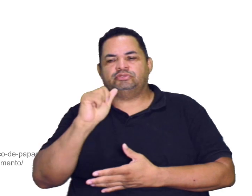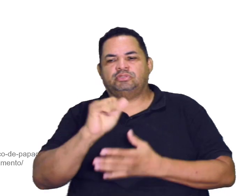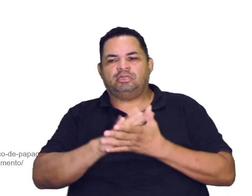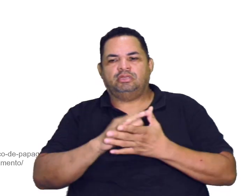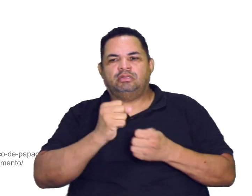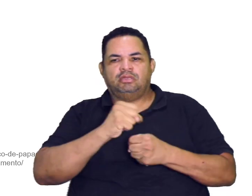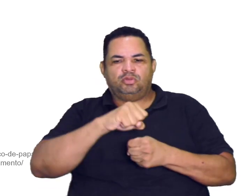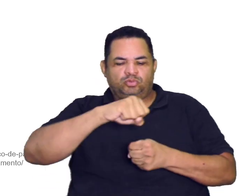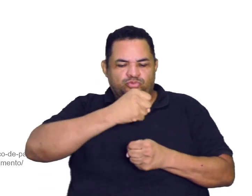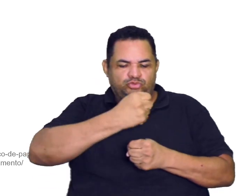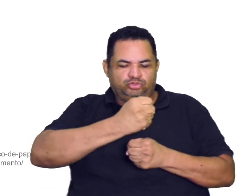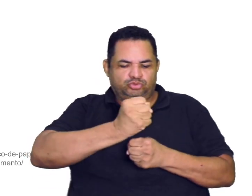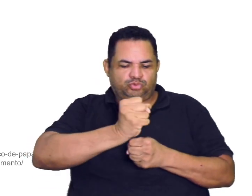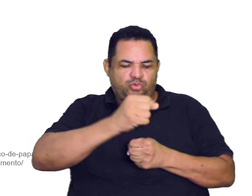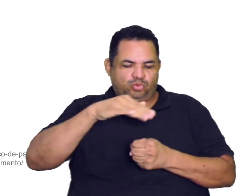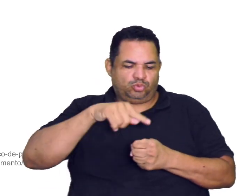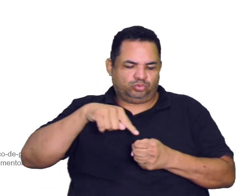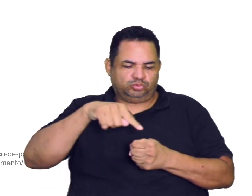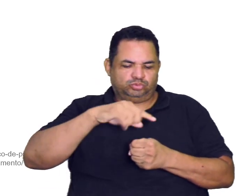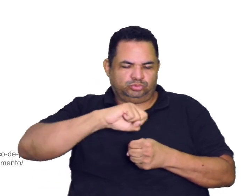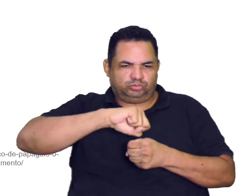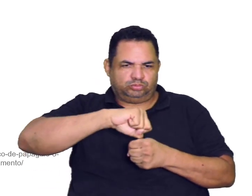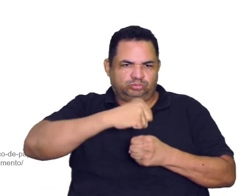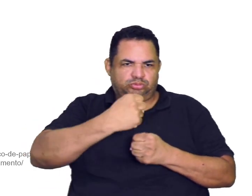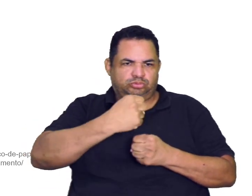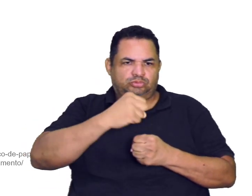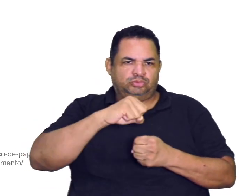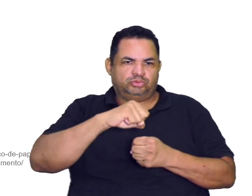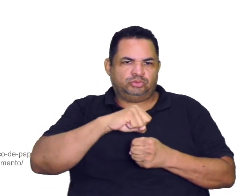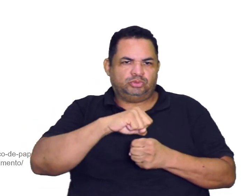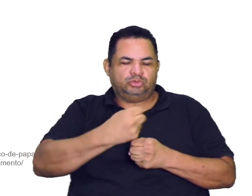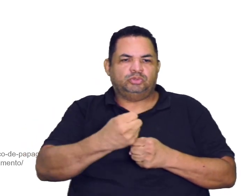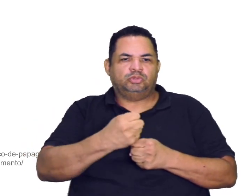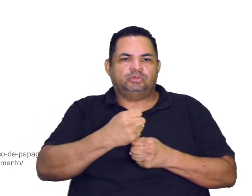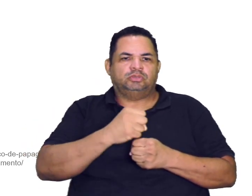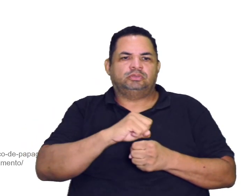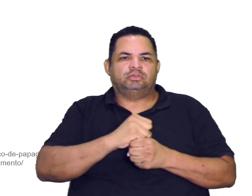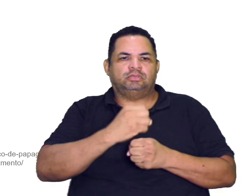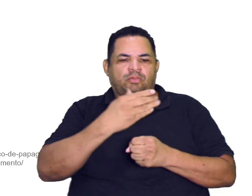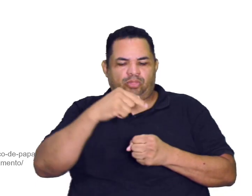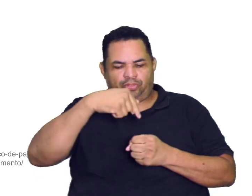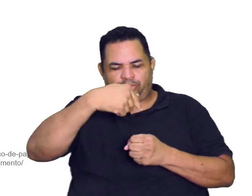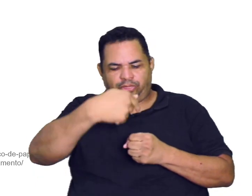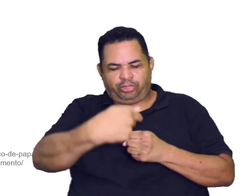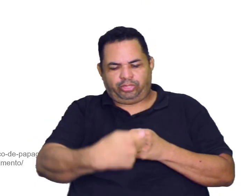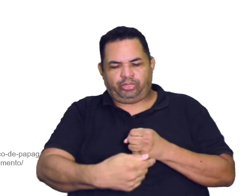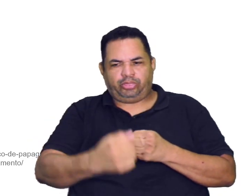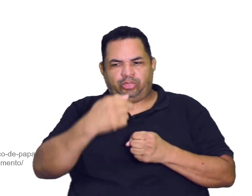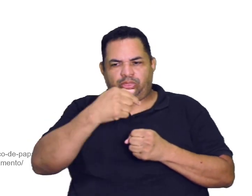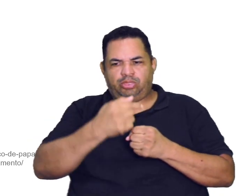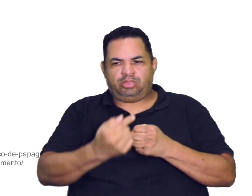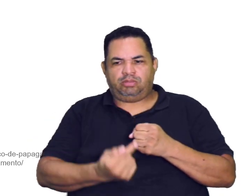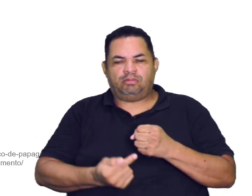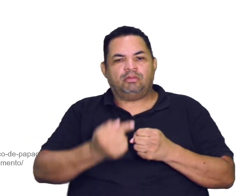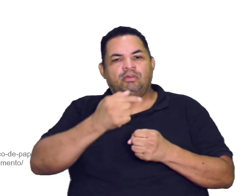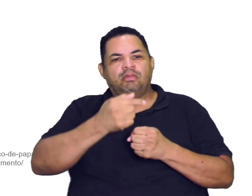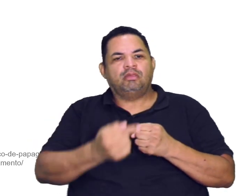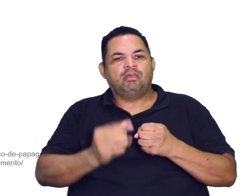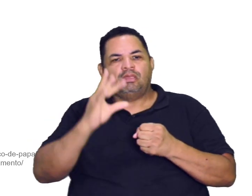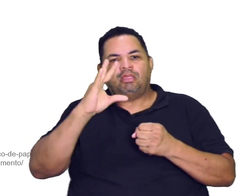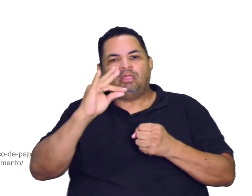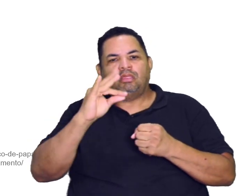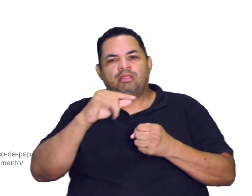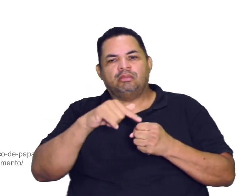disco vertebral, que vai levar a um extravasamento, ou seja, vai levar ao derramamento aqui desse